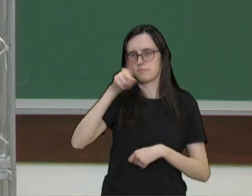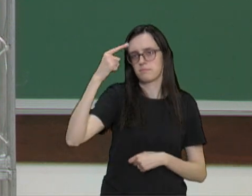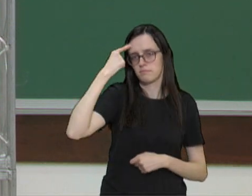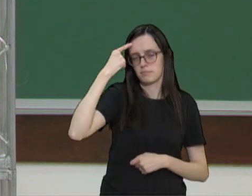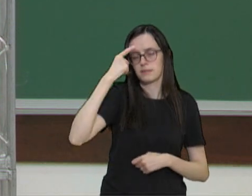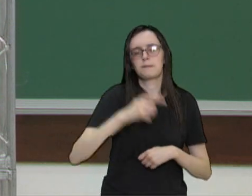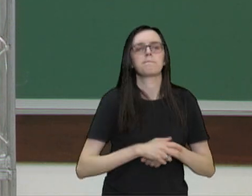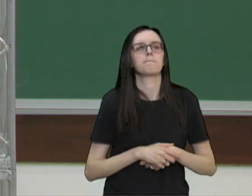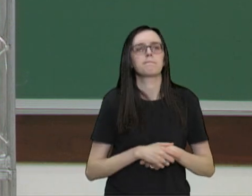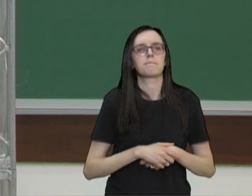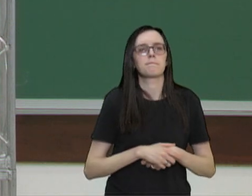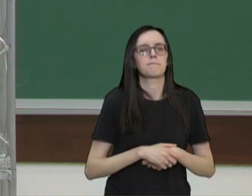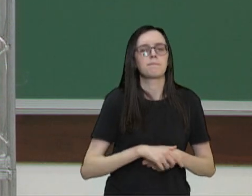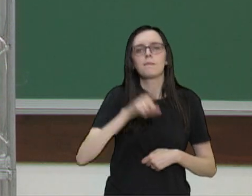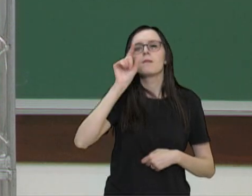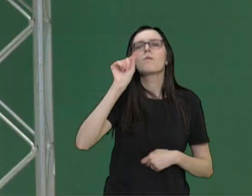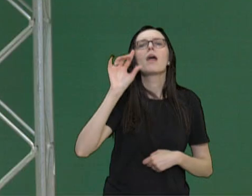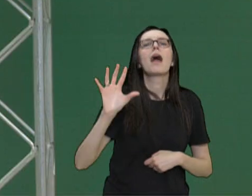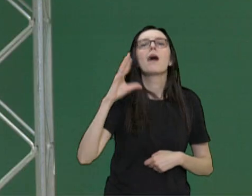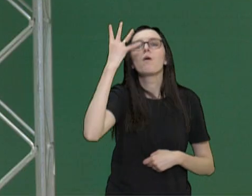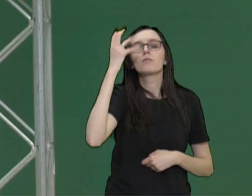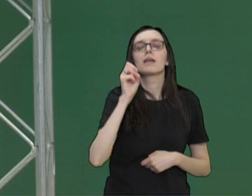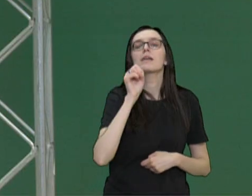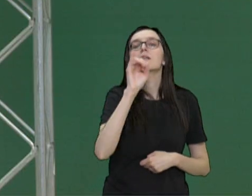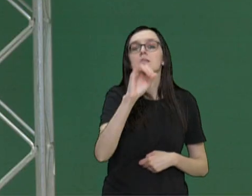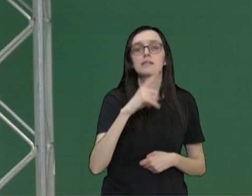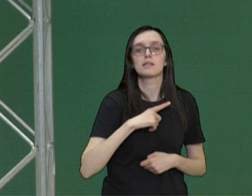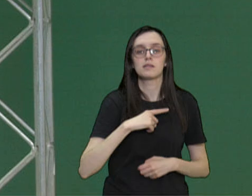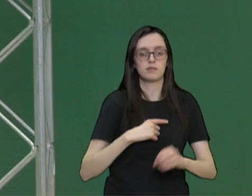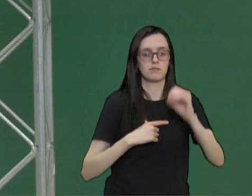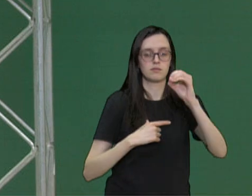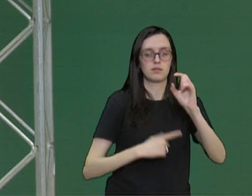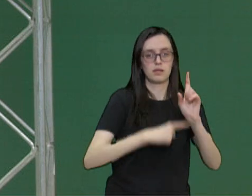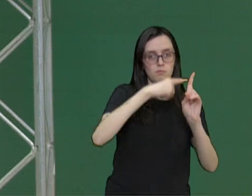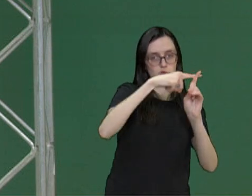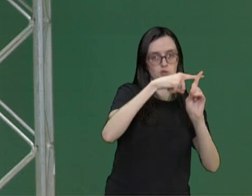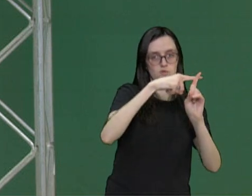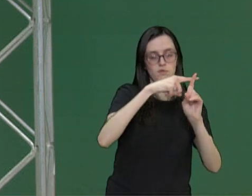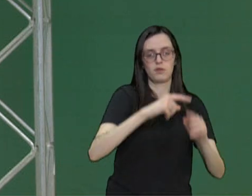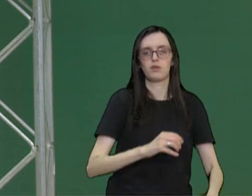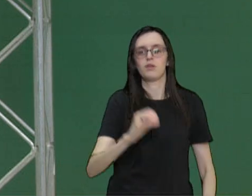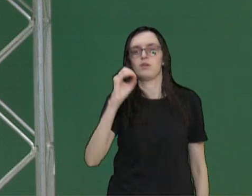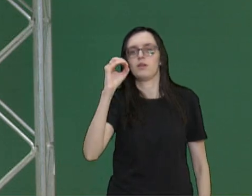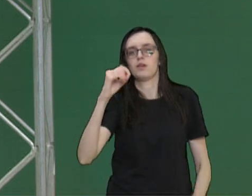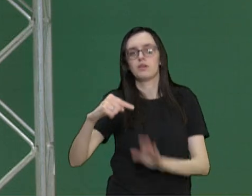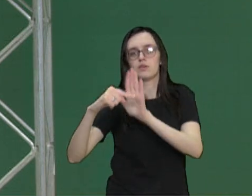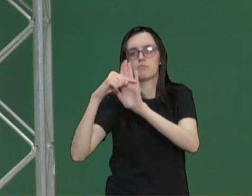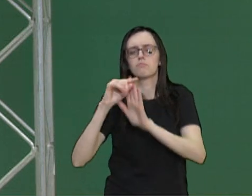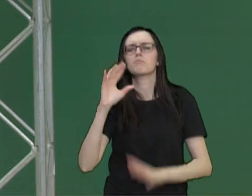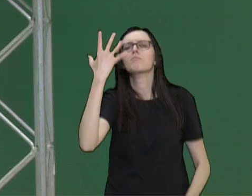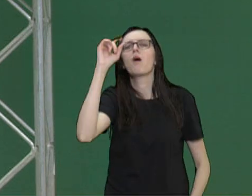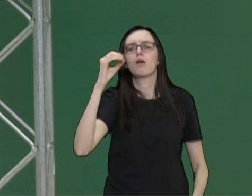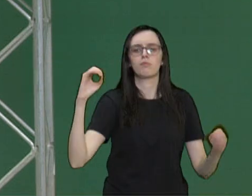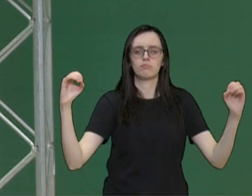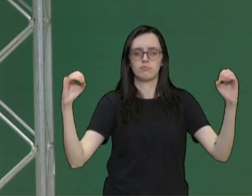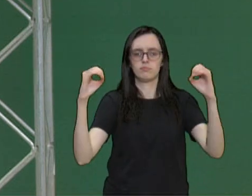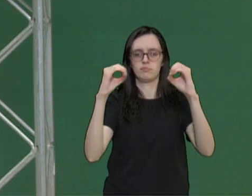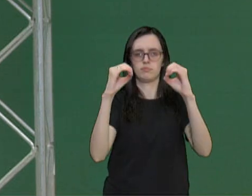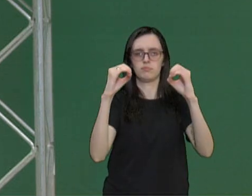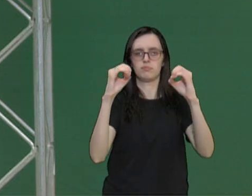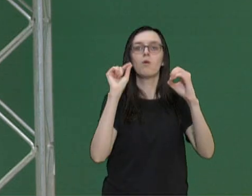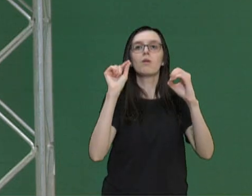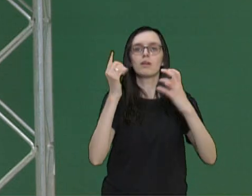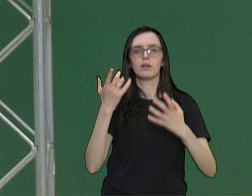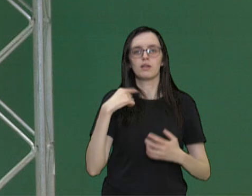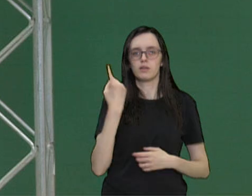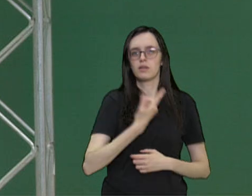fazerem, o que ocorre quando você tem uma carga positiva e uma carga negativa frente a frente. Nós já sabemos